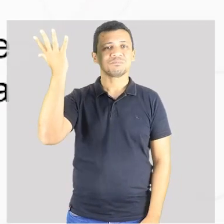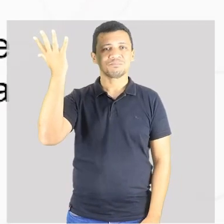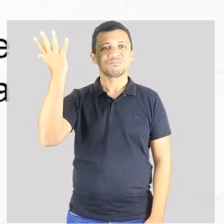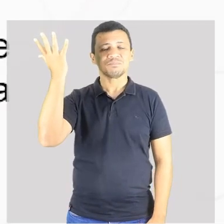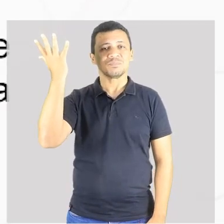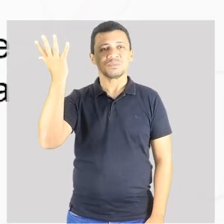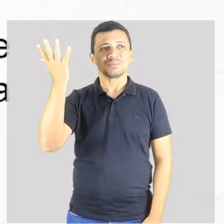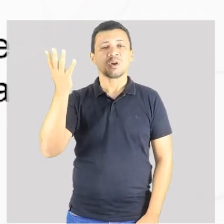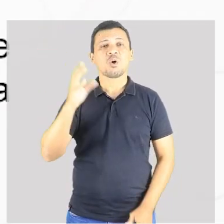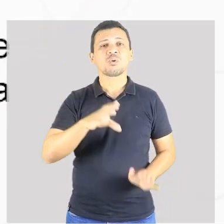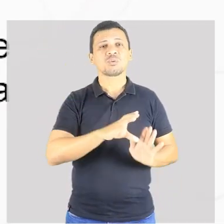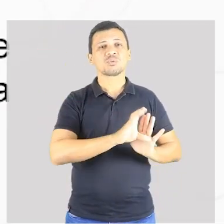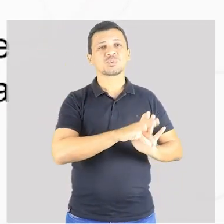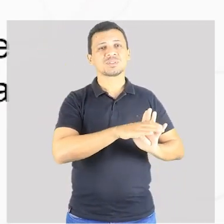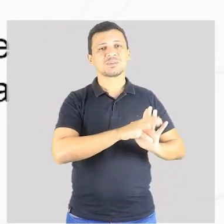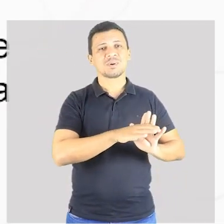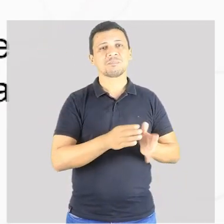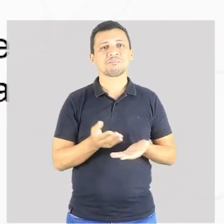maneira conceitual.